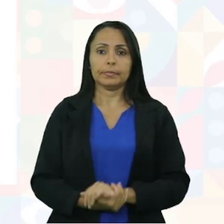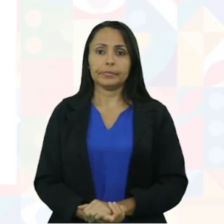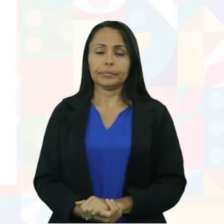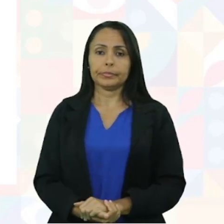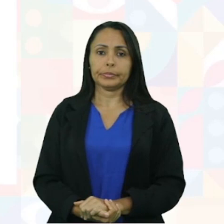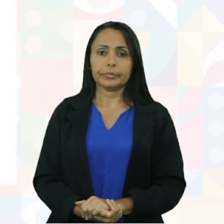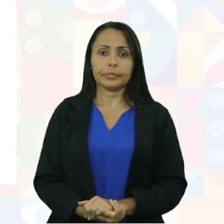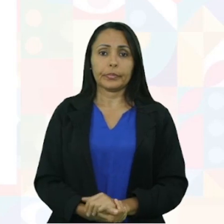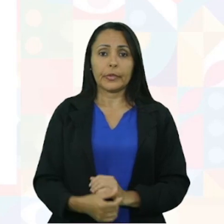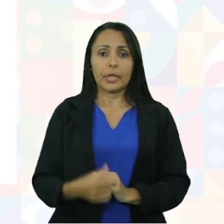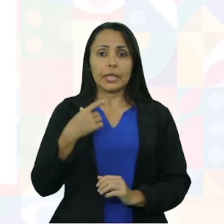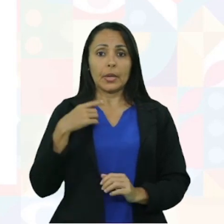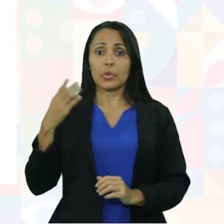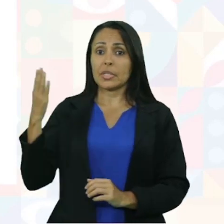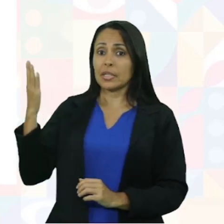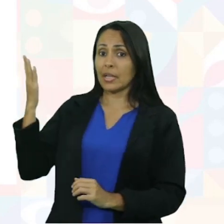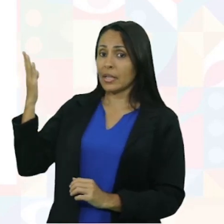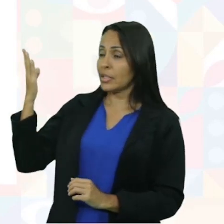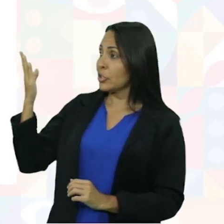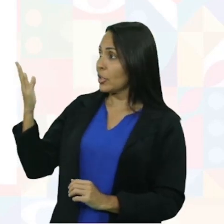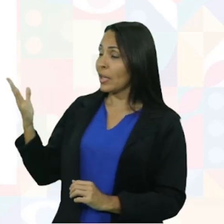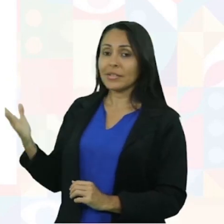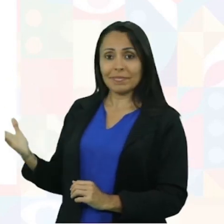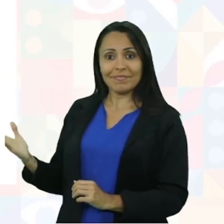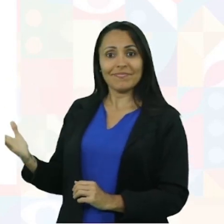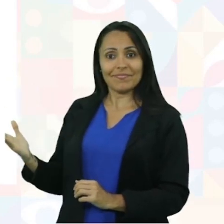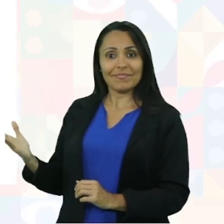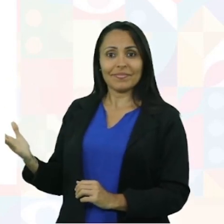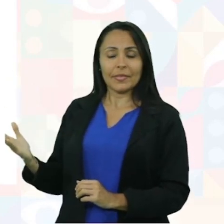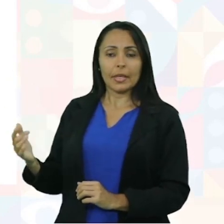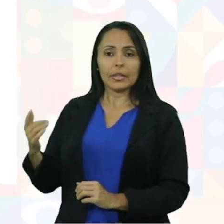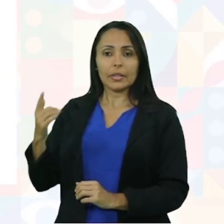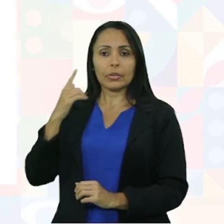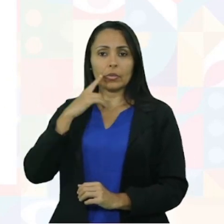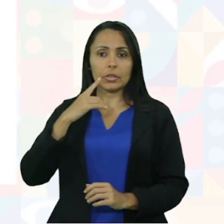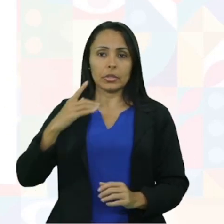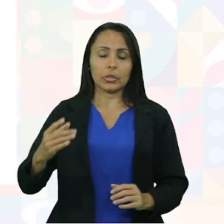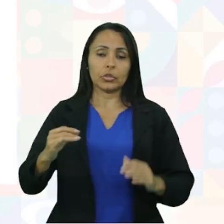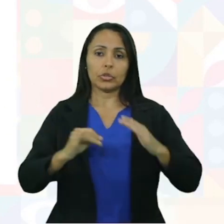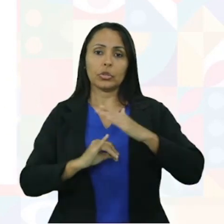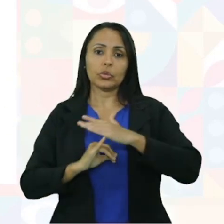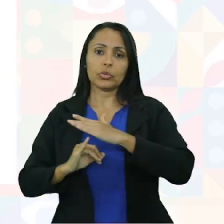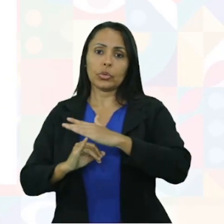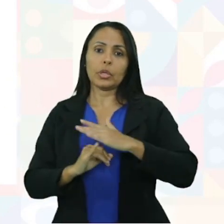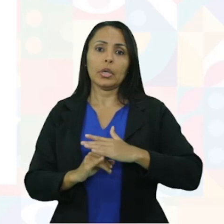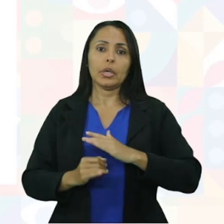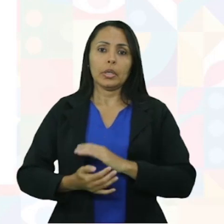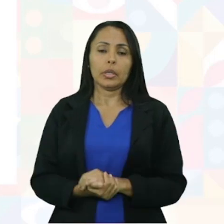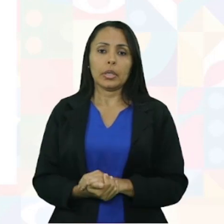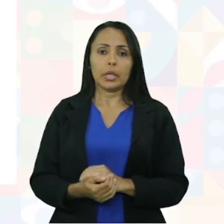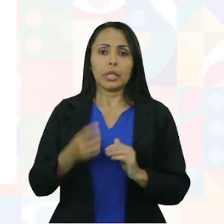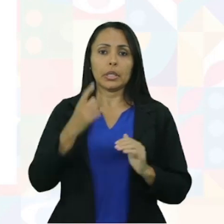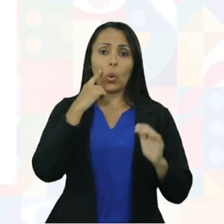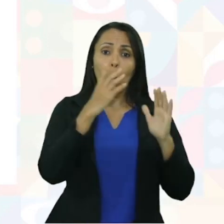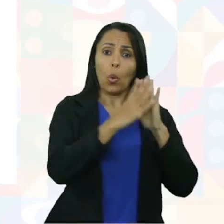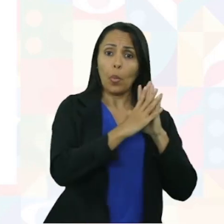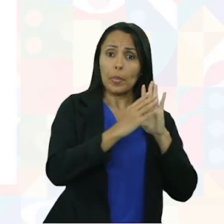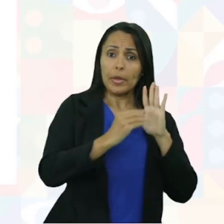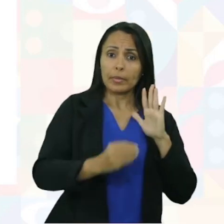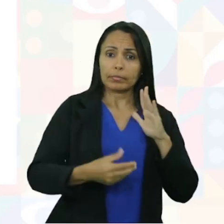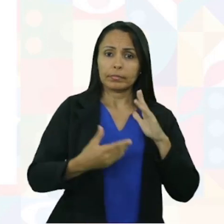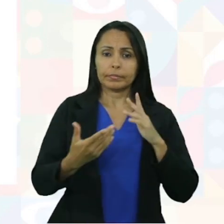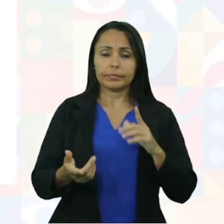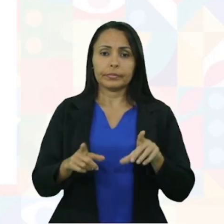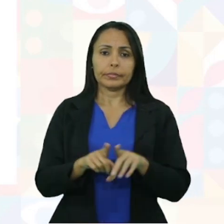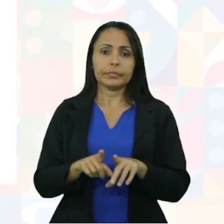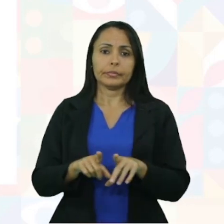de documentos exigidos no caso dos recursos institucionais. Temos cópia de nota de empenho, nota de